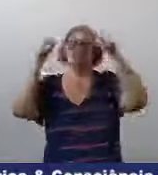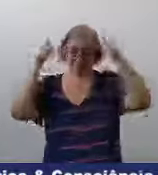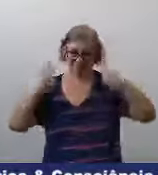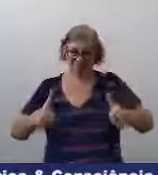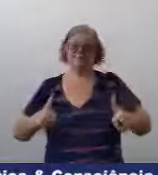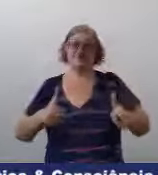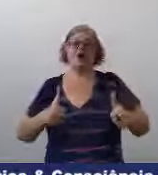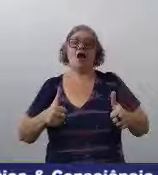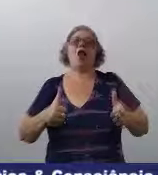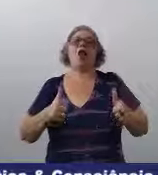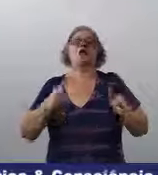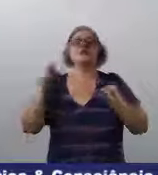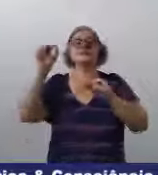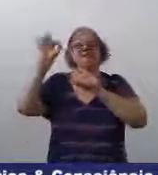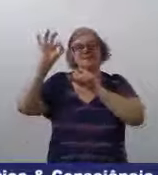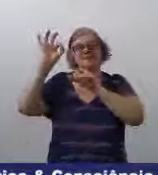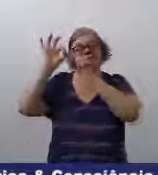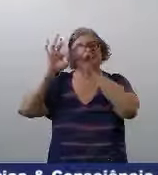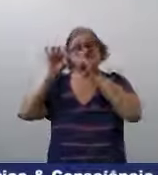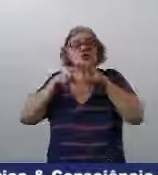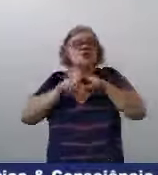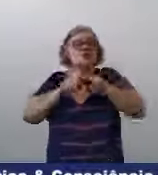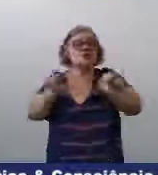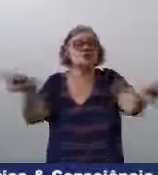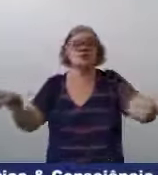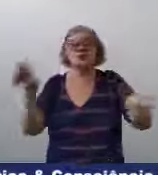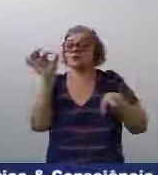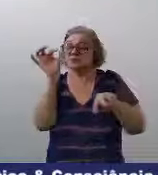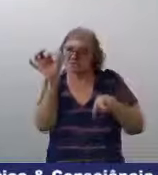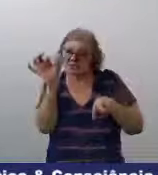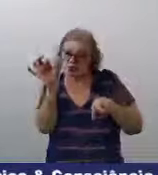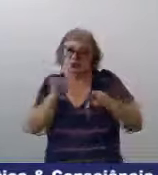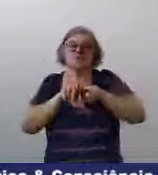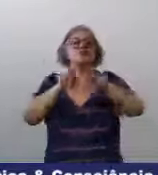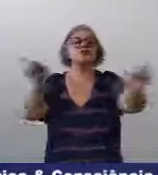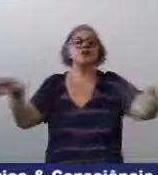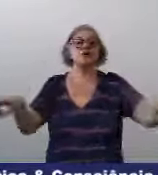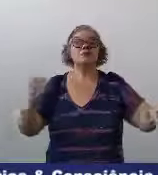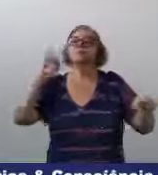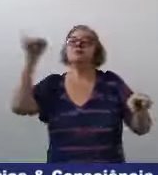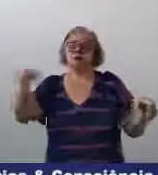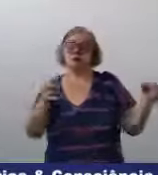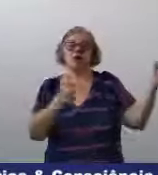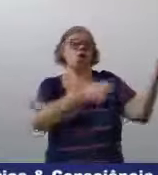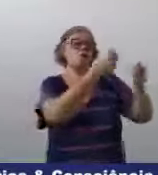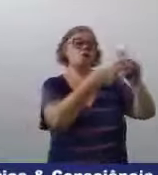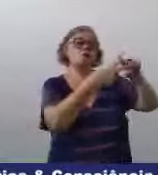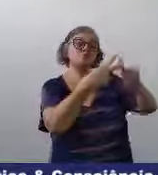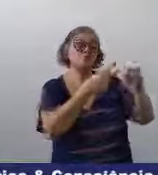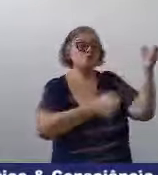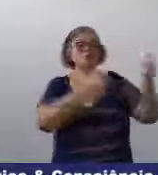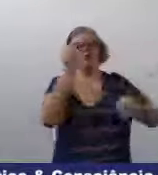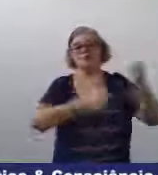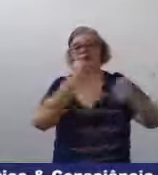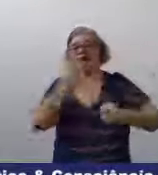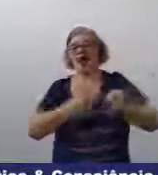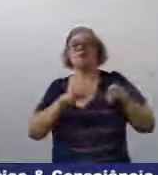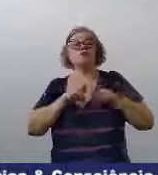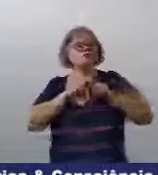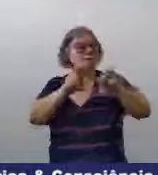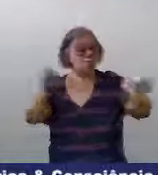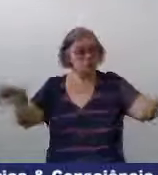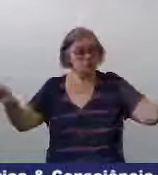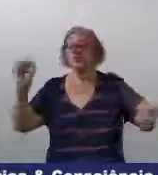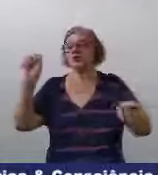realidade tradicional. O fenômeno das partículas gêmeas. Se esses carros fossem partículas gêmeas,